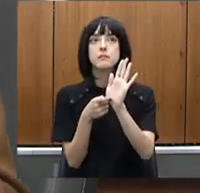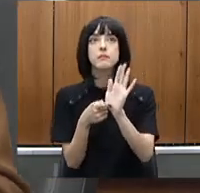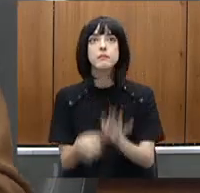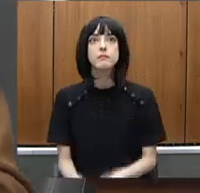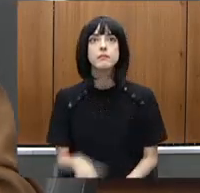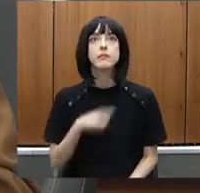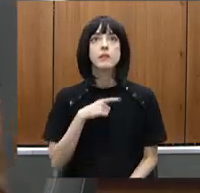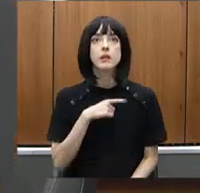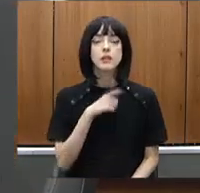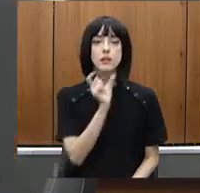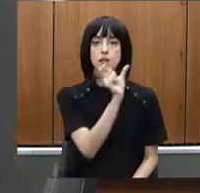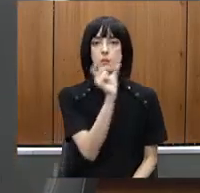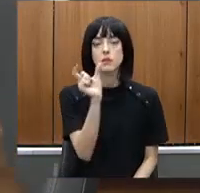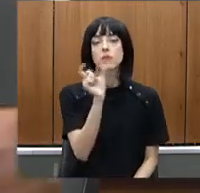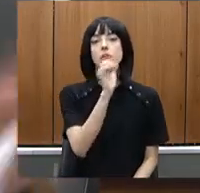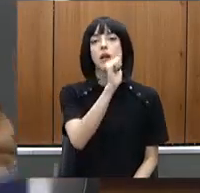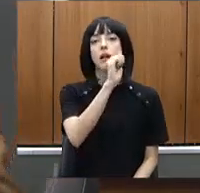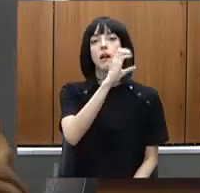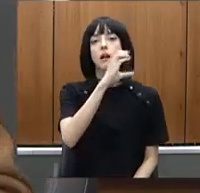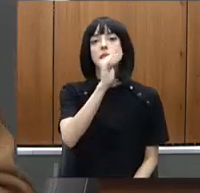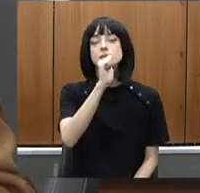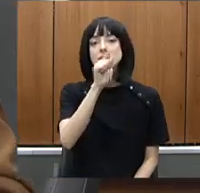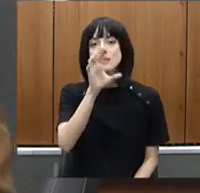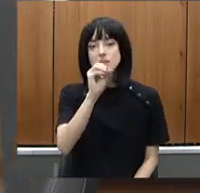depois da parte da sustentabilidade